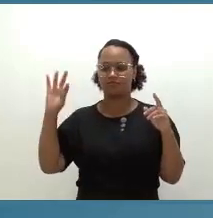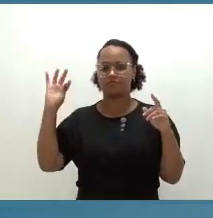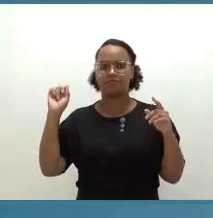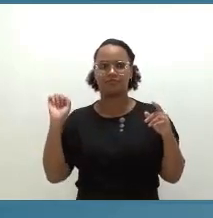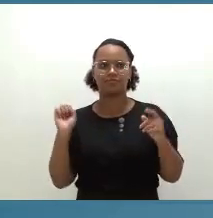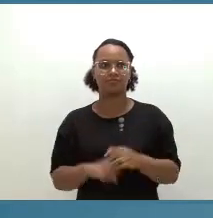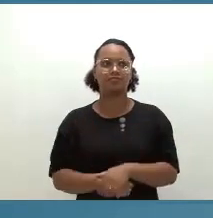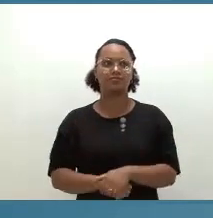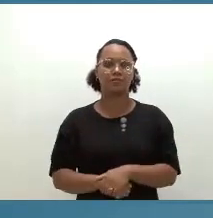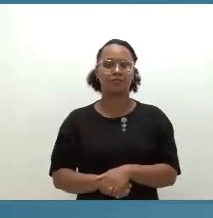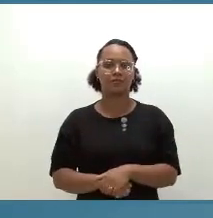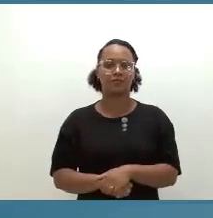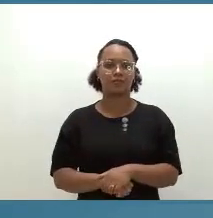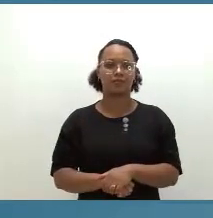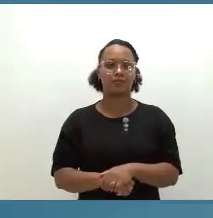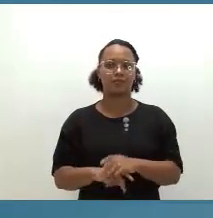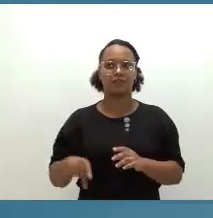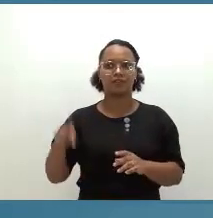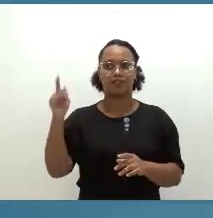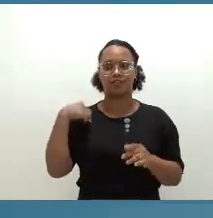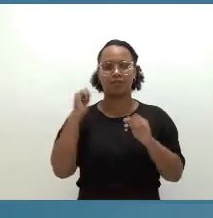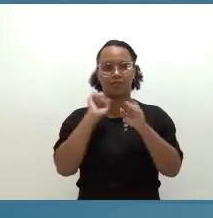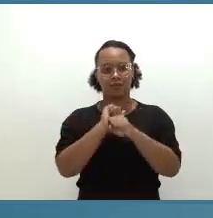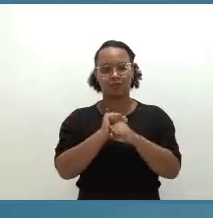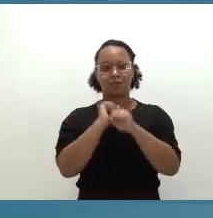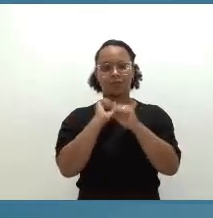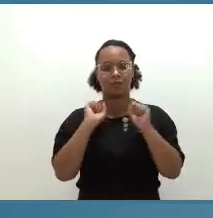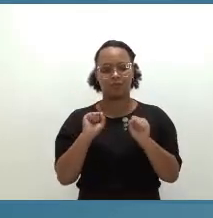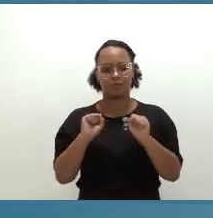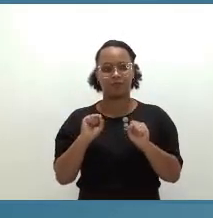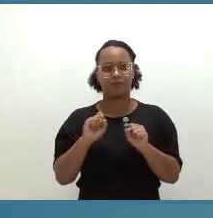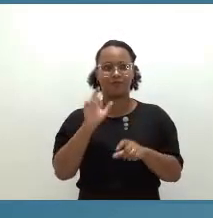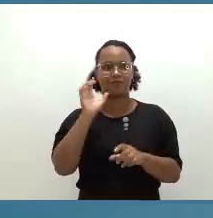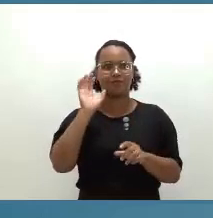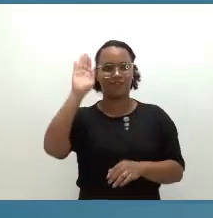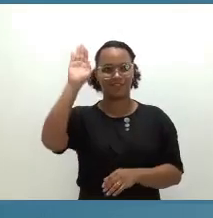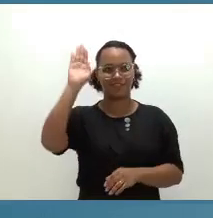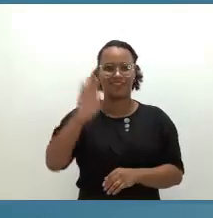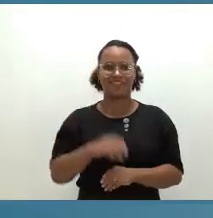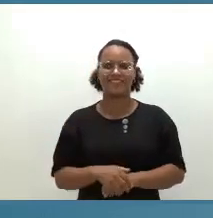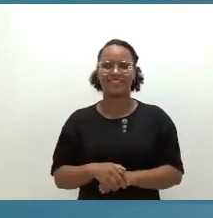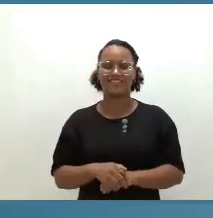Presidente, me conceda a palavra. Ô, desembargador Ronaldo, a palavra é sua.